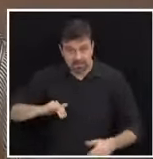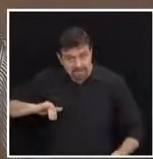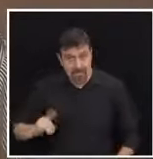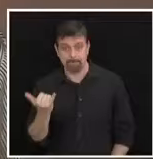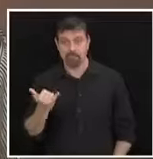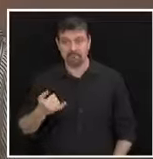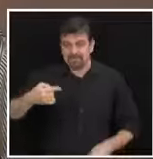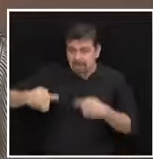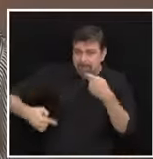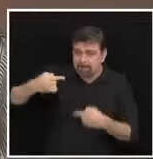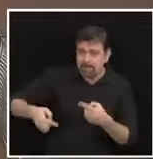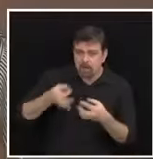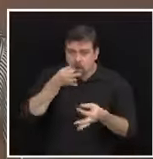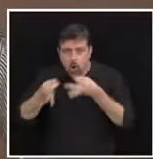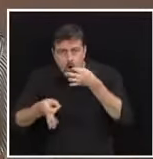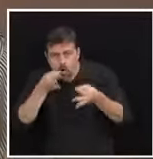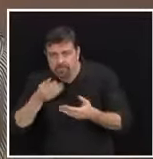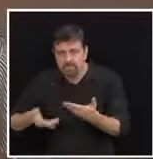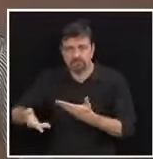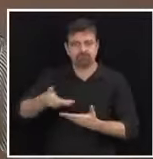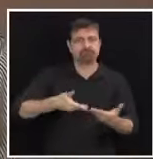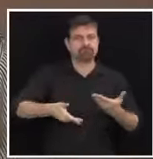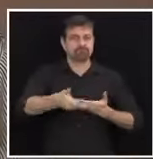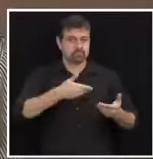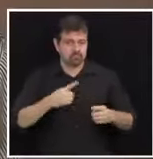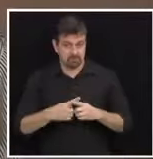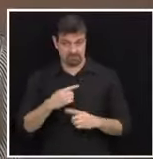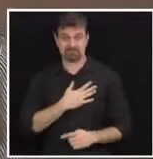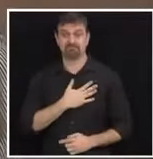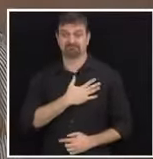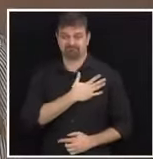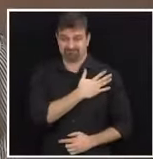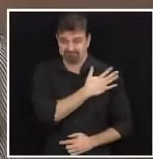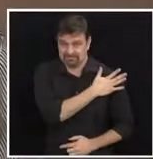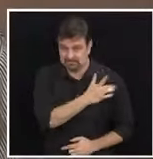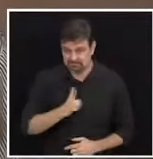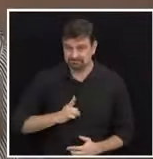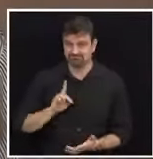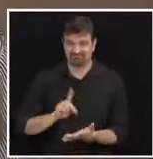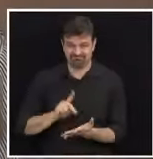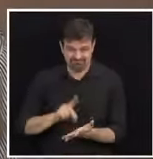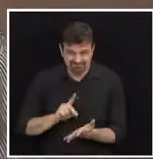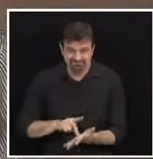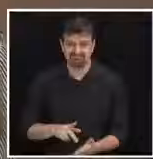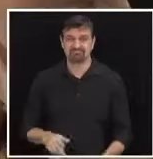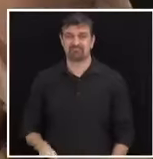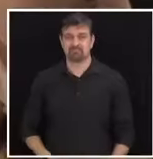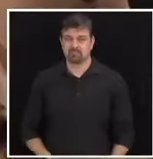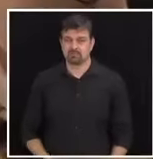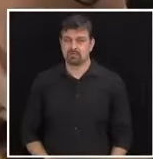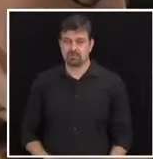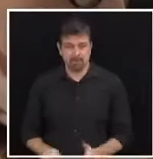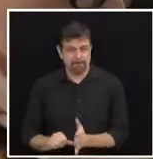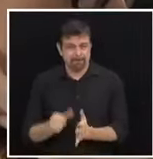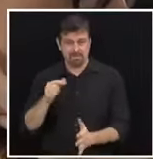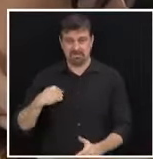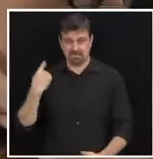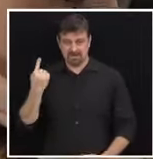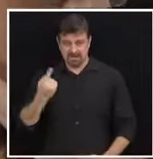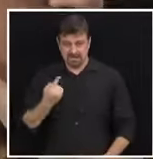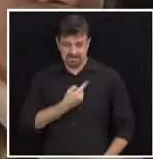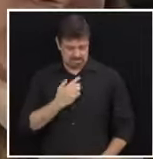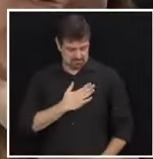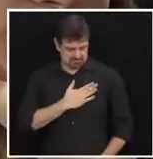estar debatendo, porque existe muito preconceito, e o preconceito nunca é bom. Então, primeira coisa, a gente tem que quebrar